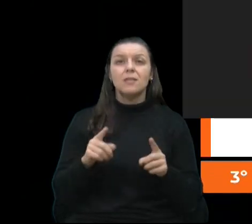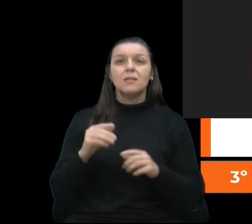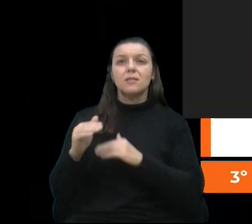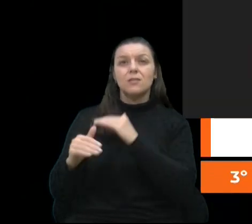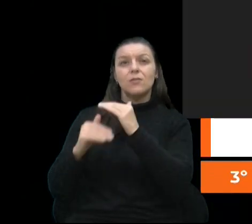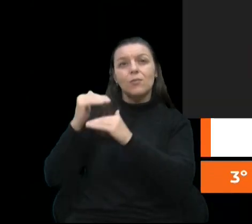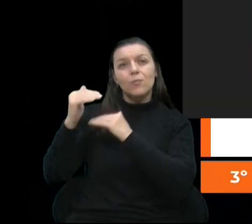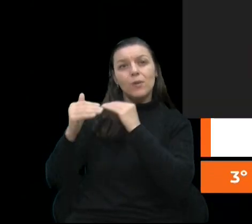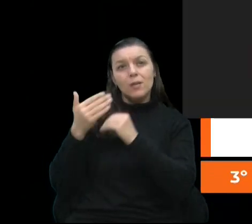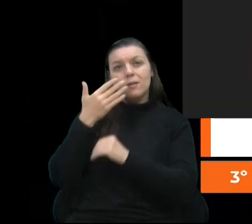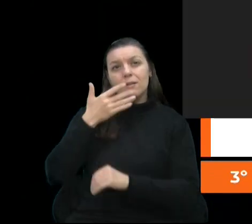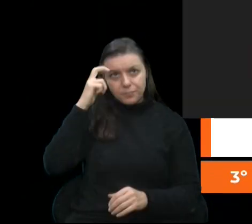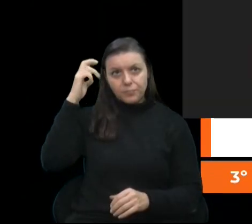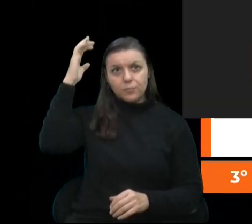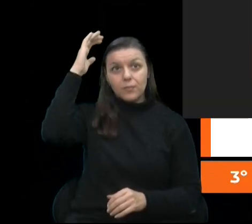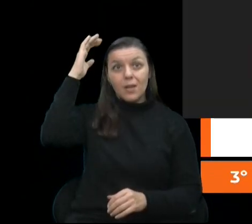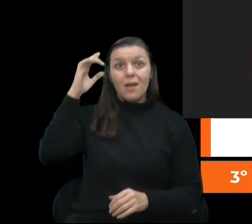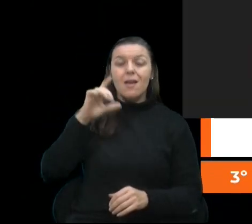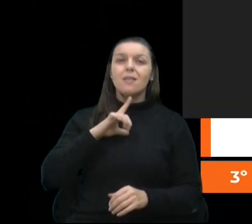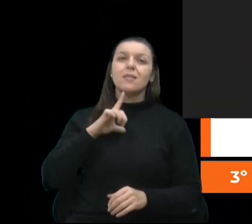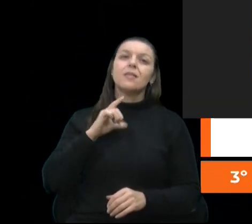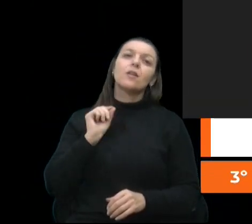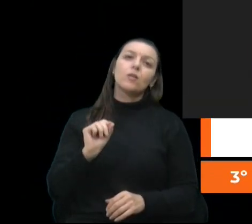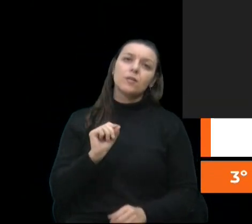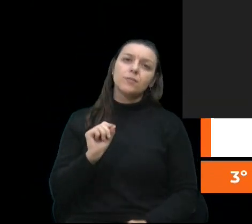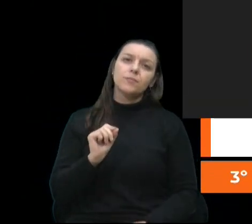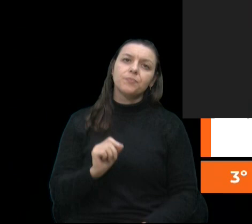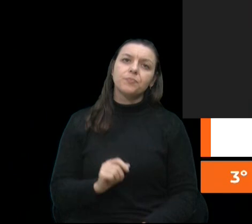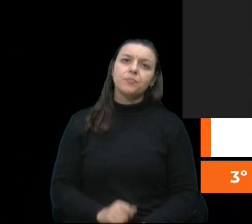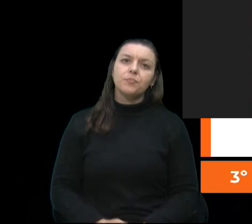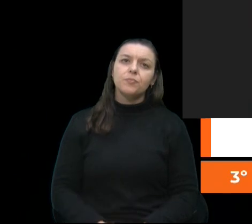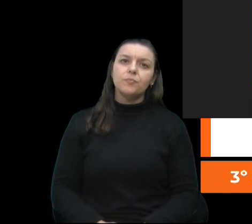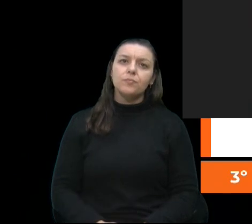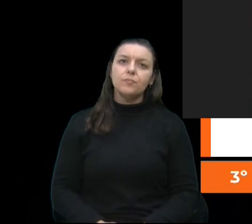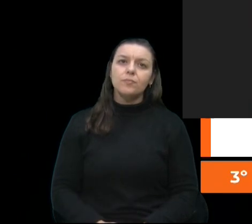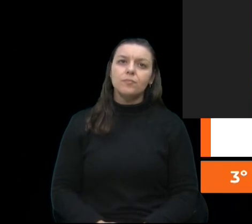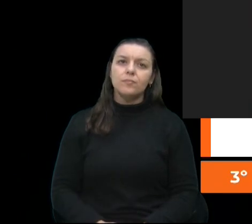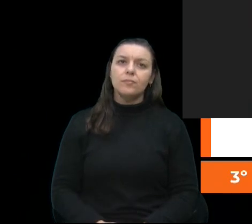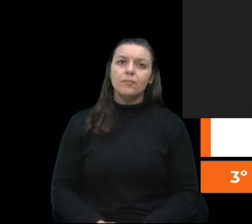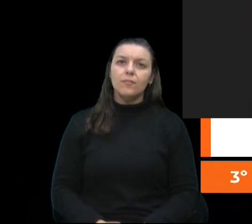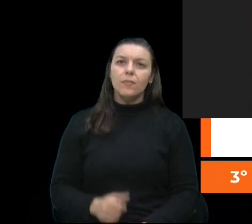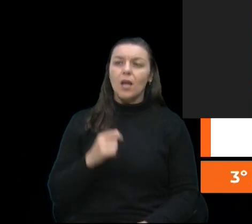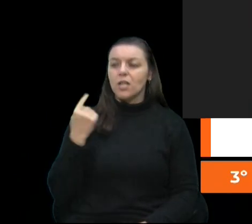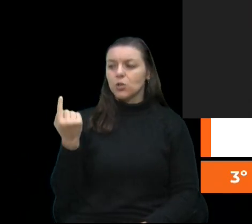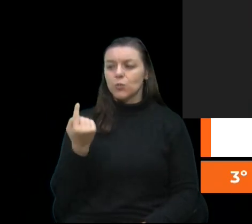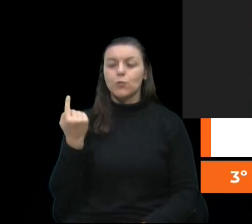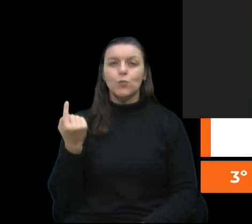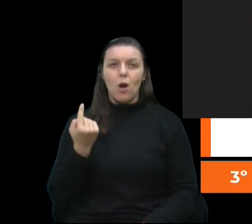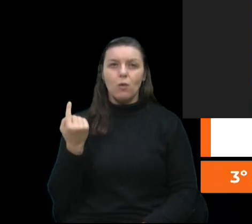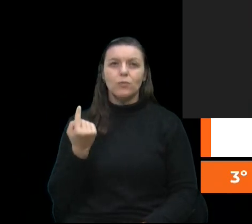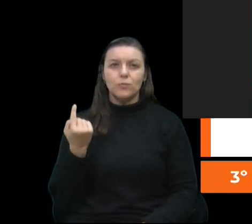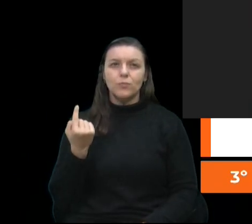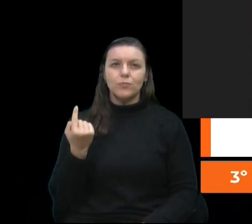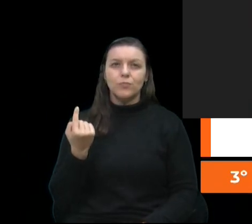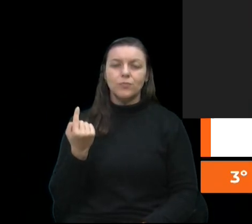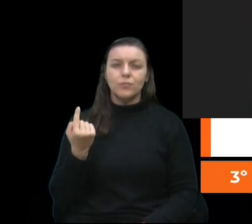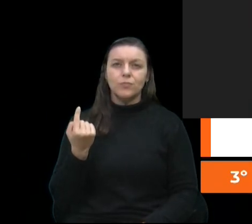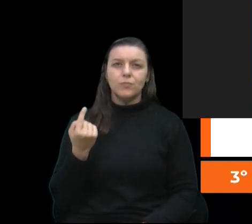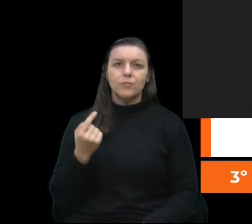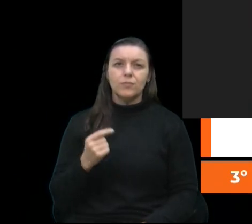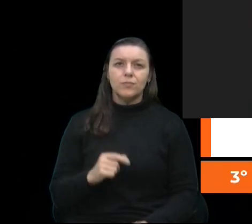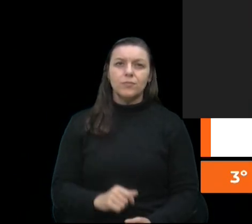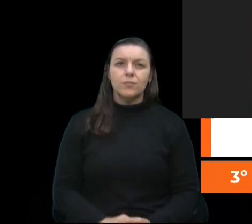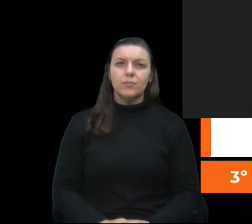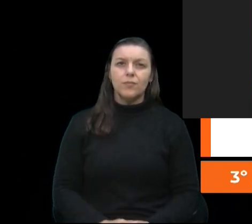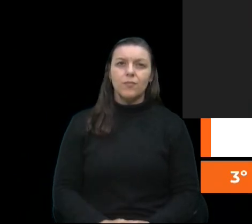desenvolvimento da criança superdotada, ela está muito mais voltada para um âmbito individual, um âmbito